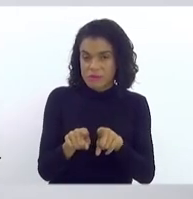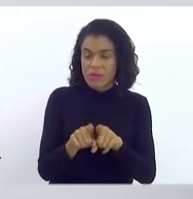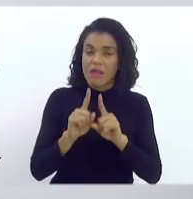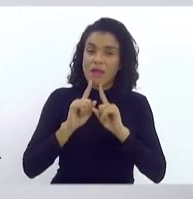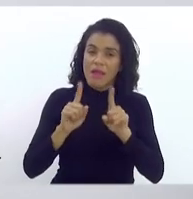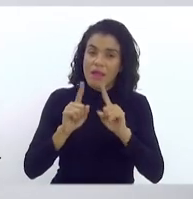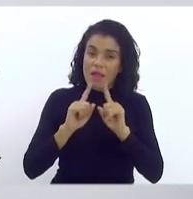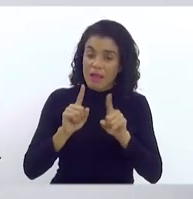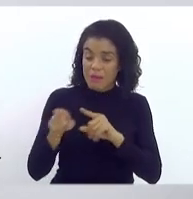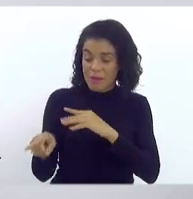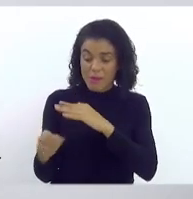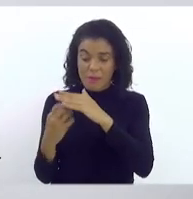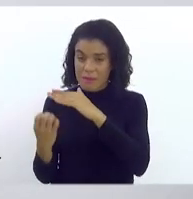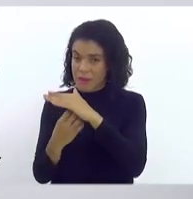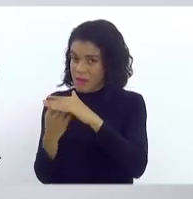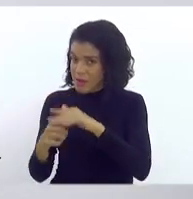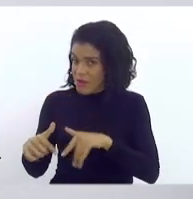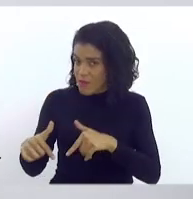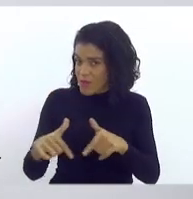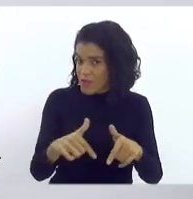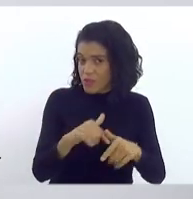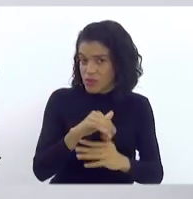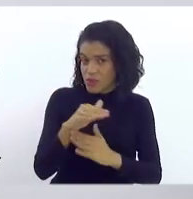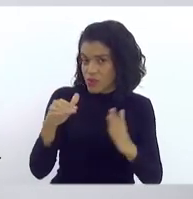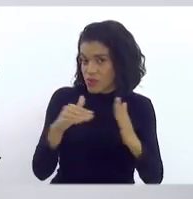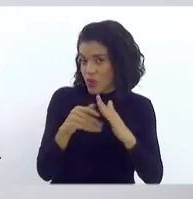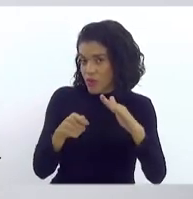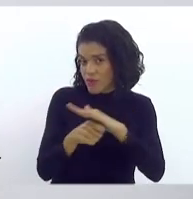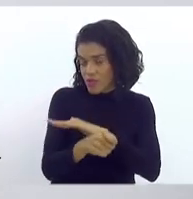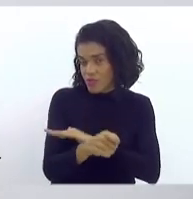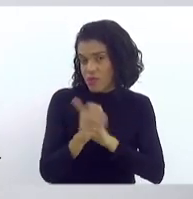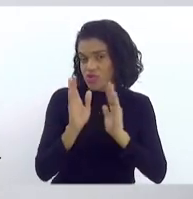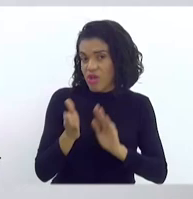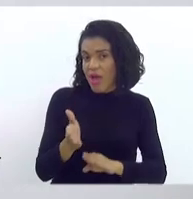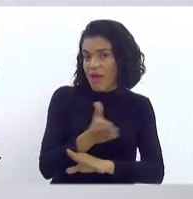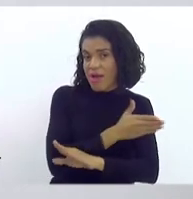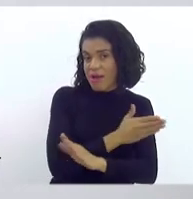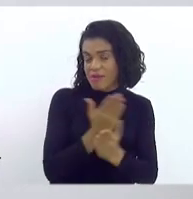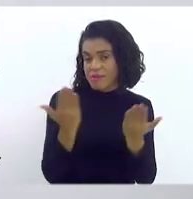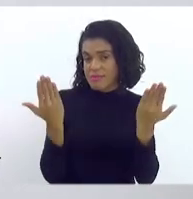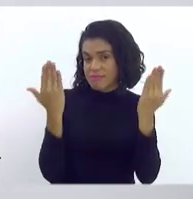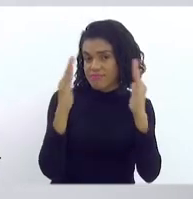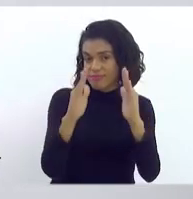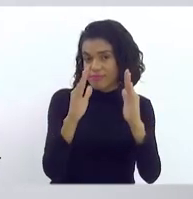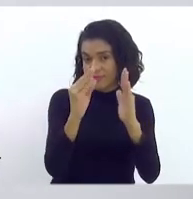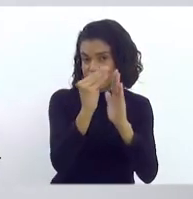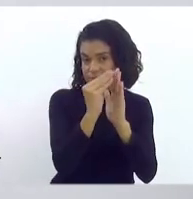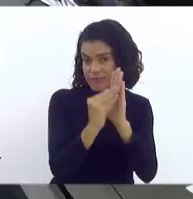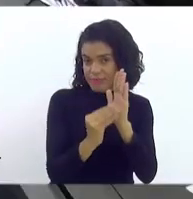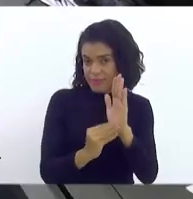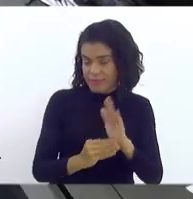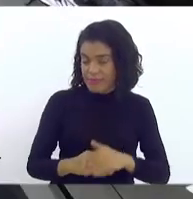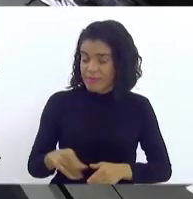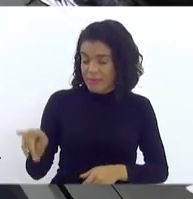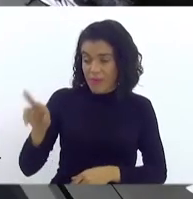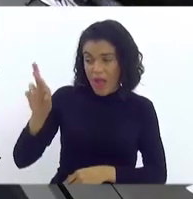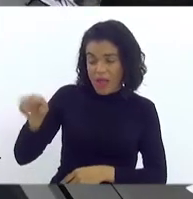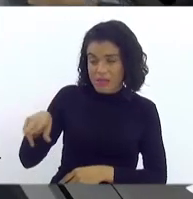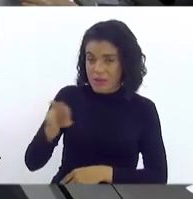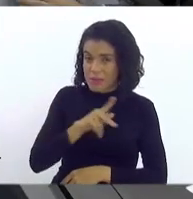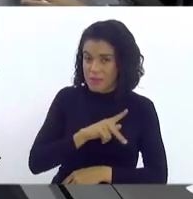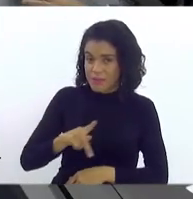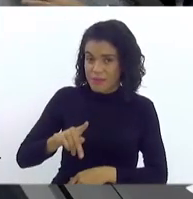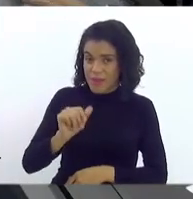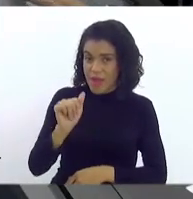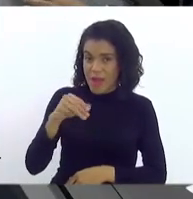alegam que a Naturgy não tem feito todos os investimentos que estavam previstos. E aí o deputado Amorim tem toda razão quando ele diz da